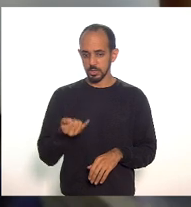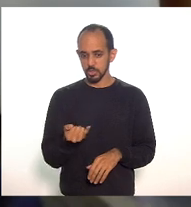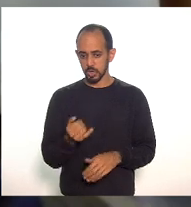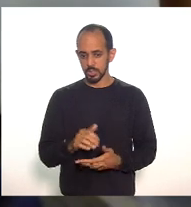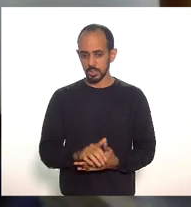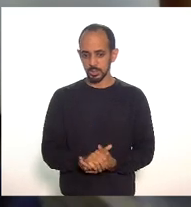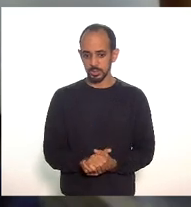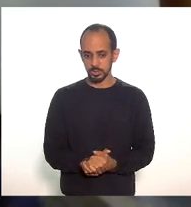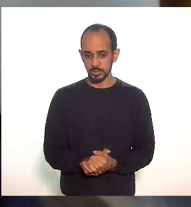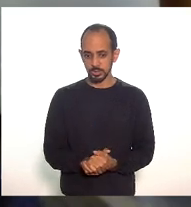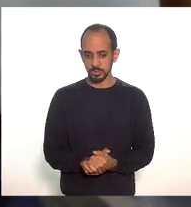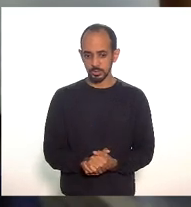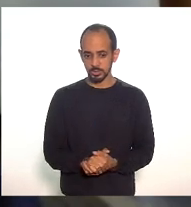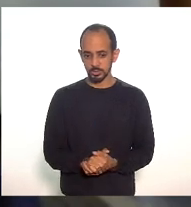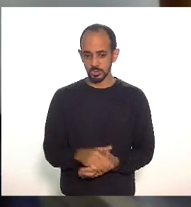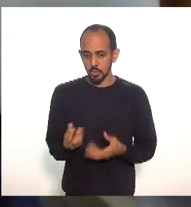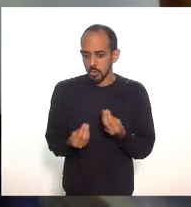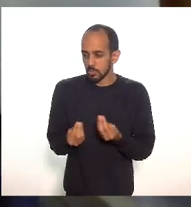ó